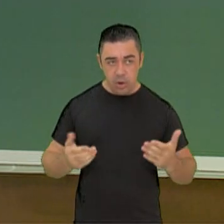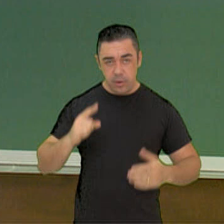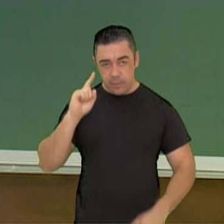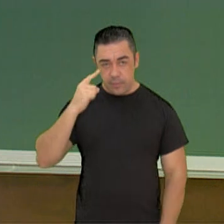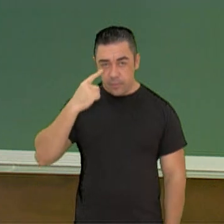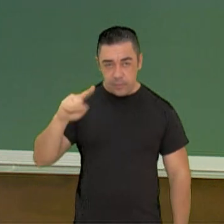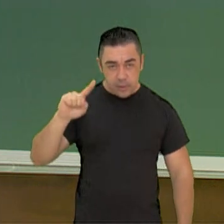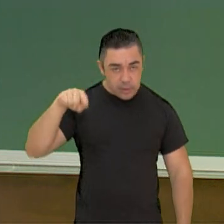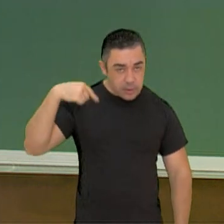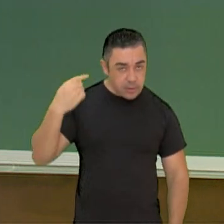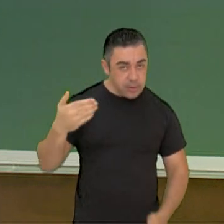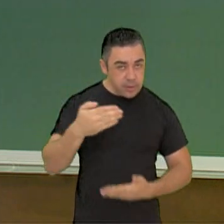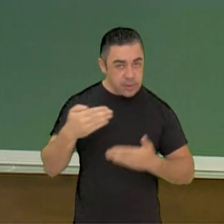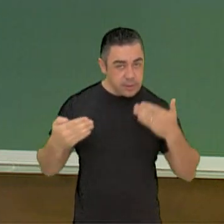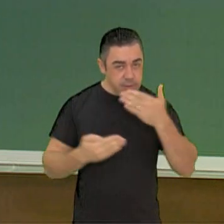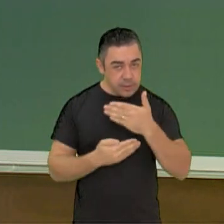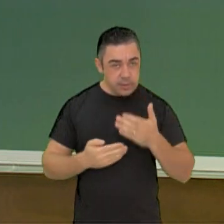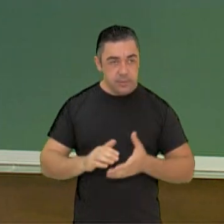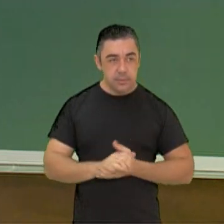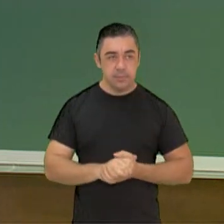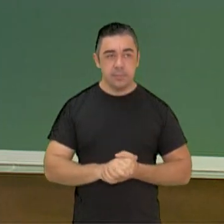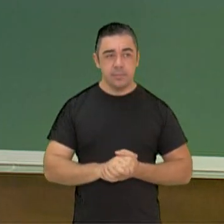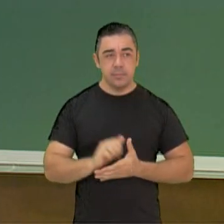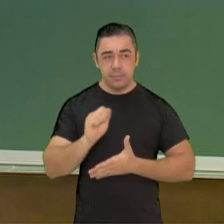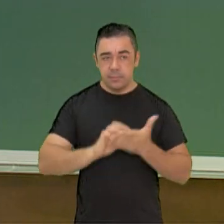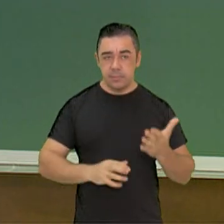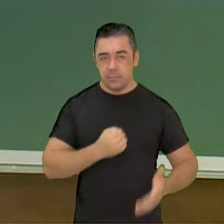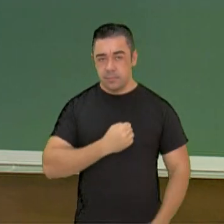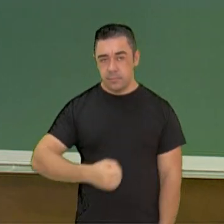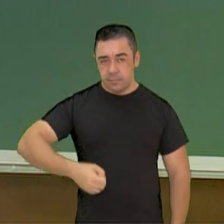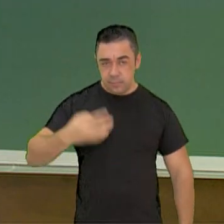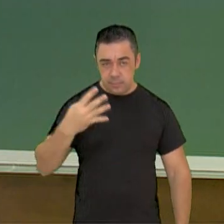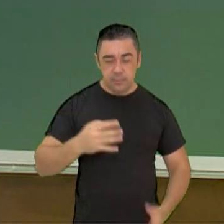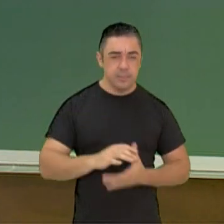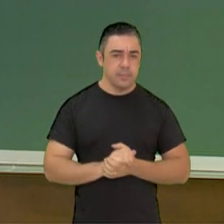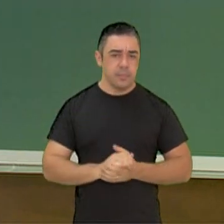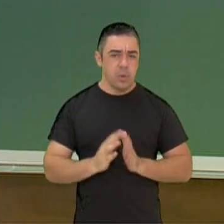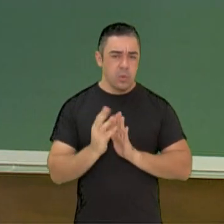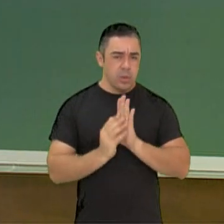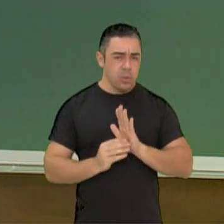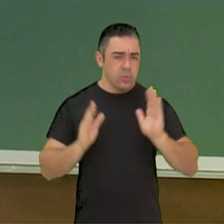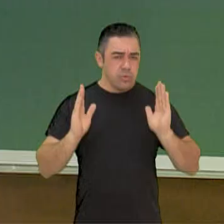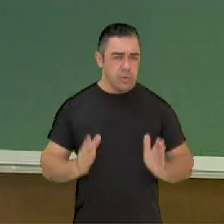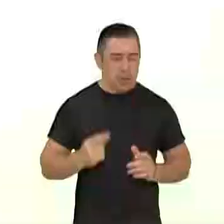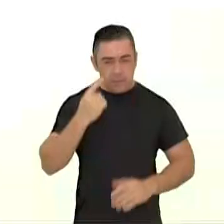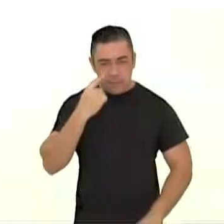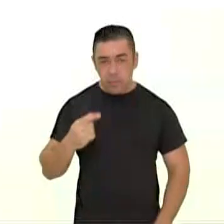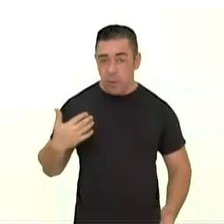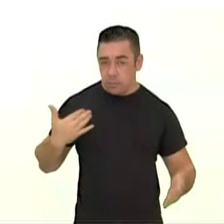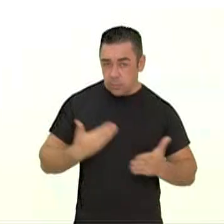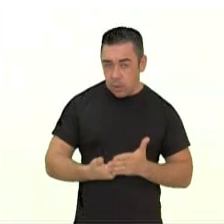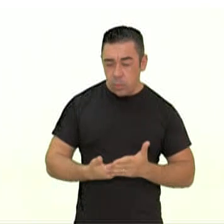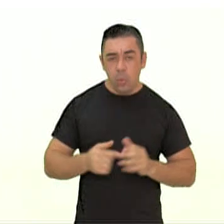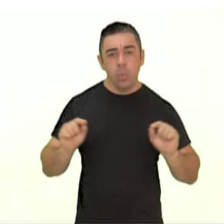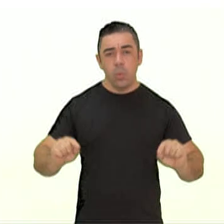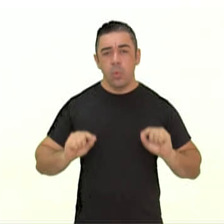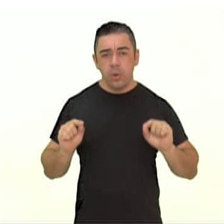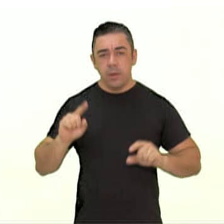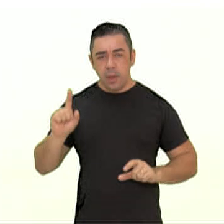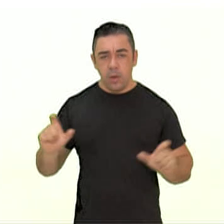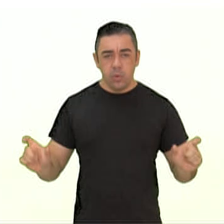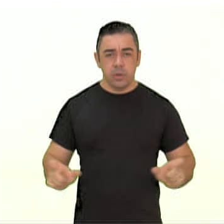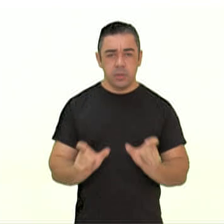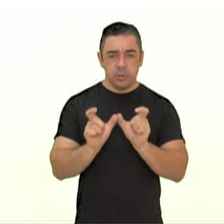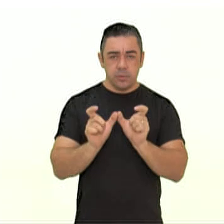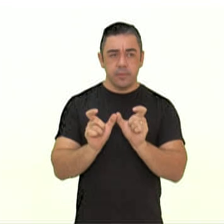vamos para a nossa próxima atividade. Considerando o conteúdo trabalhado até agora, o que são